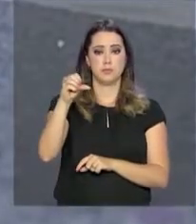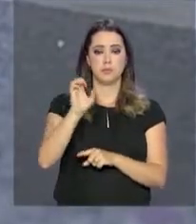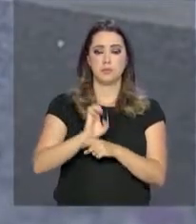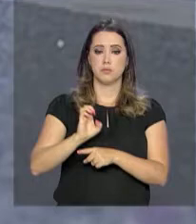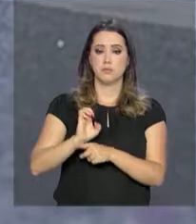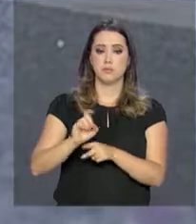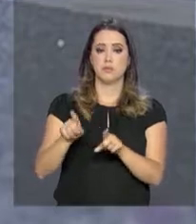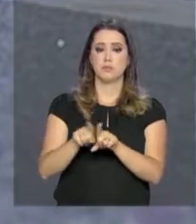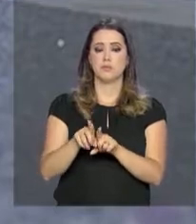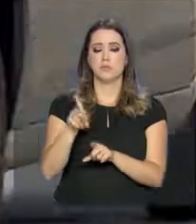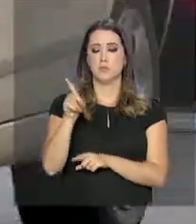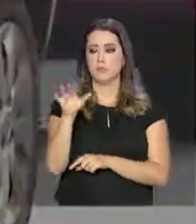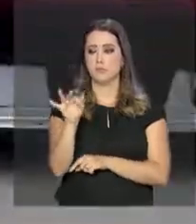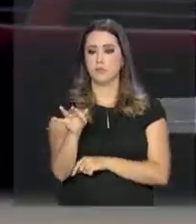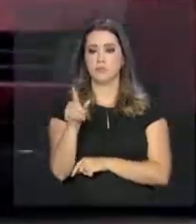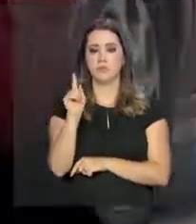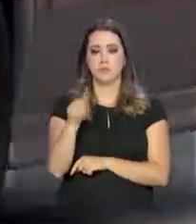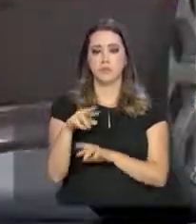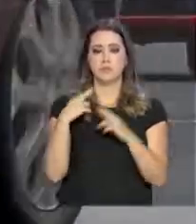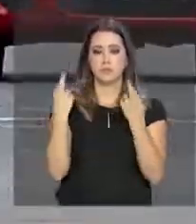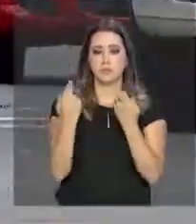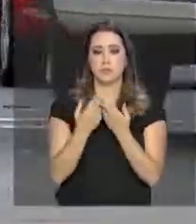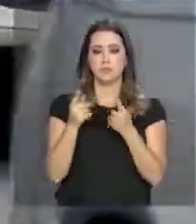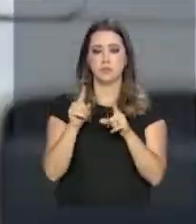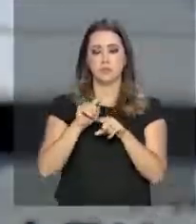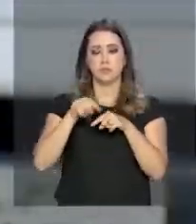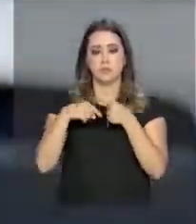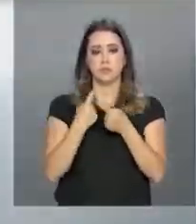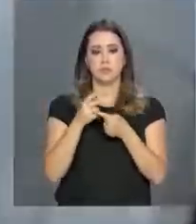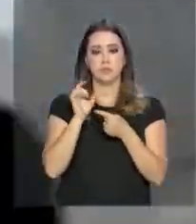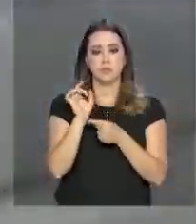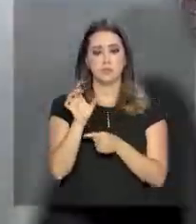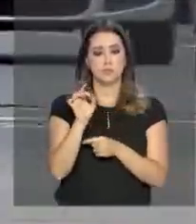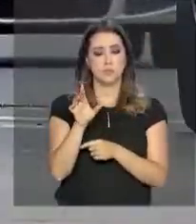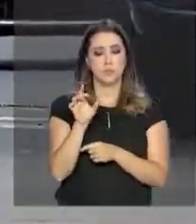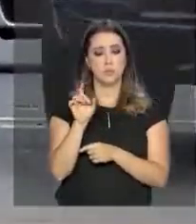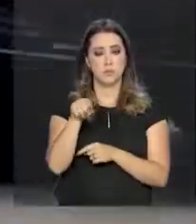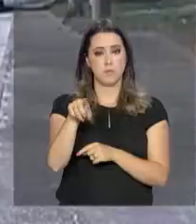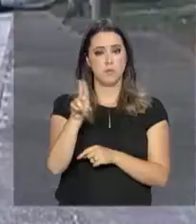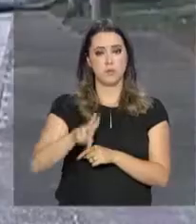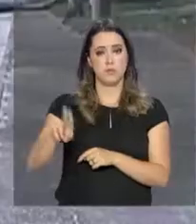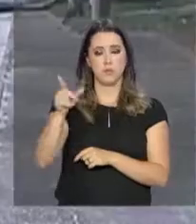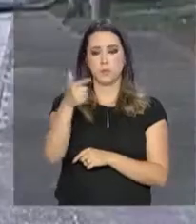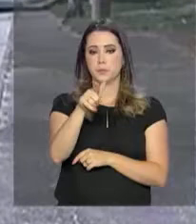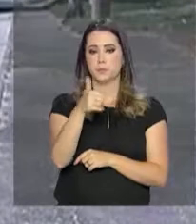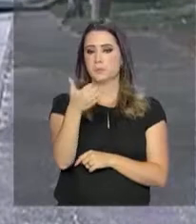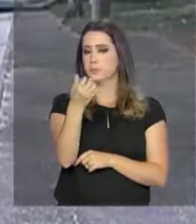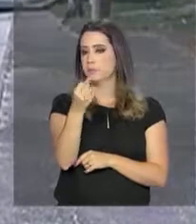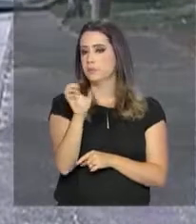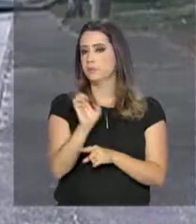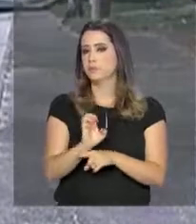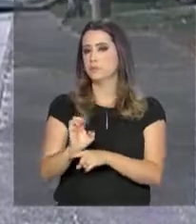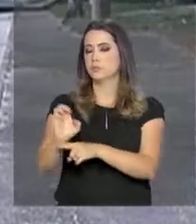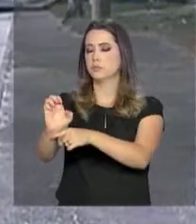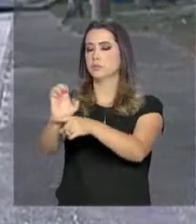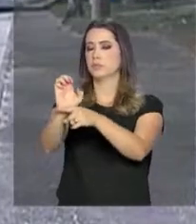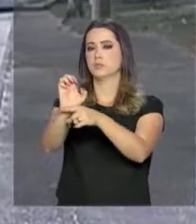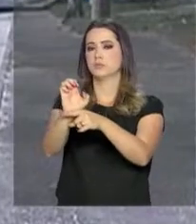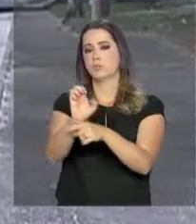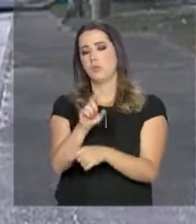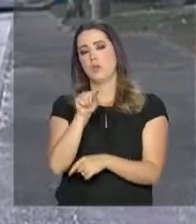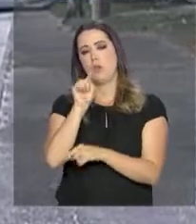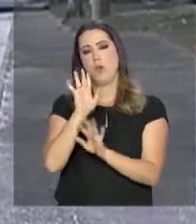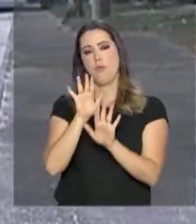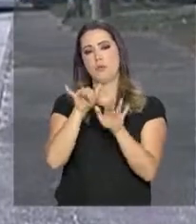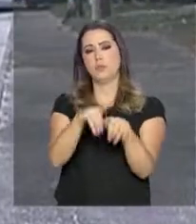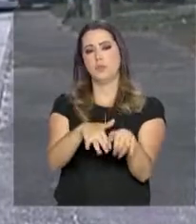e do distrito federal serão reunidos depois será a vez de usar os dados de outros 16 estados o objetivo final